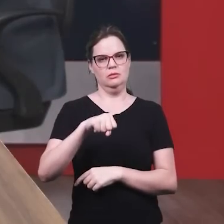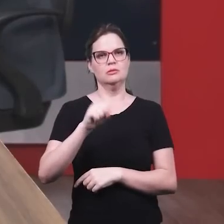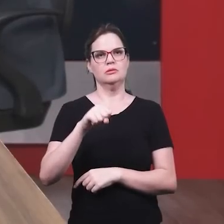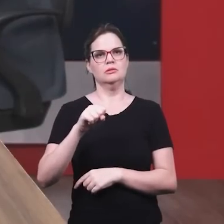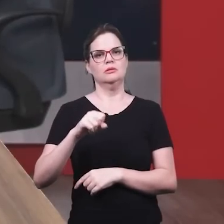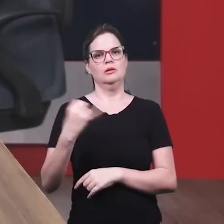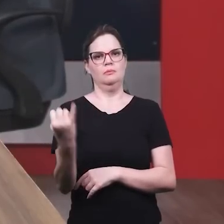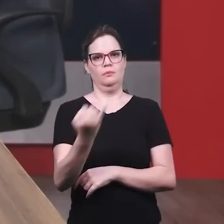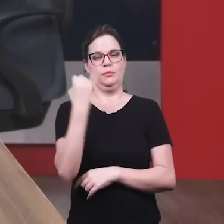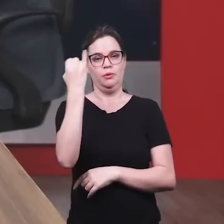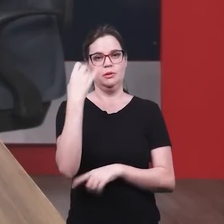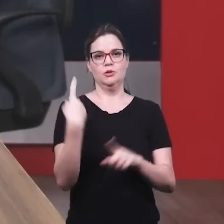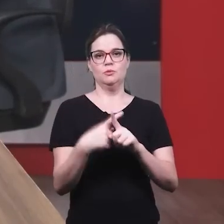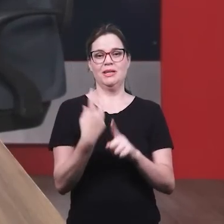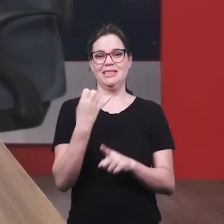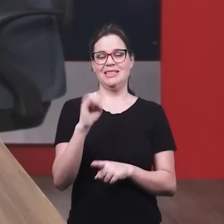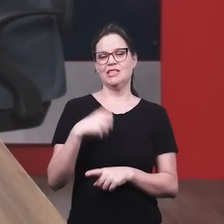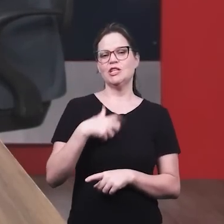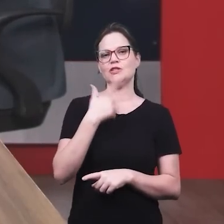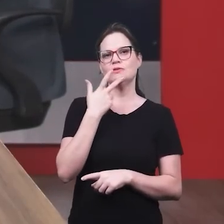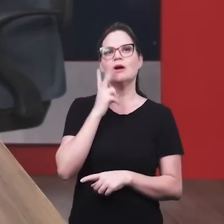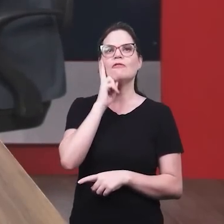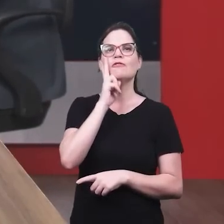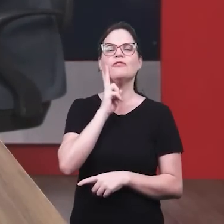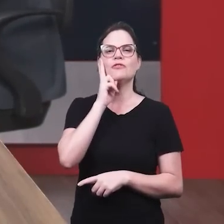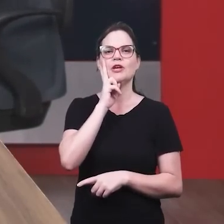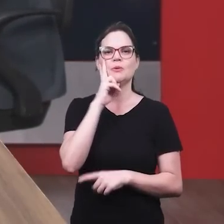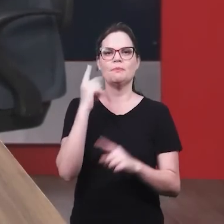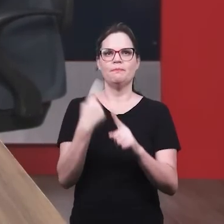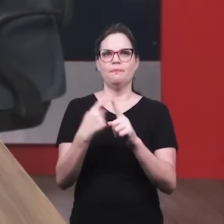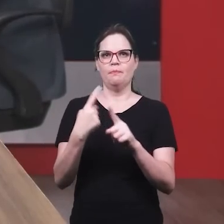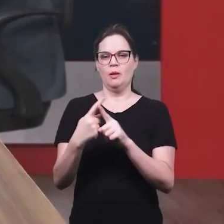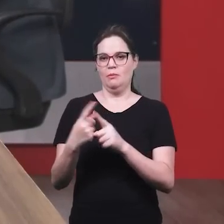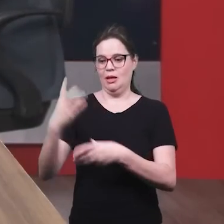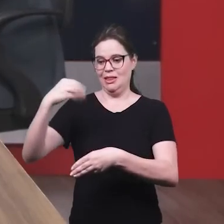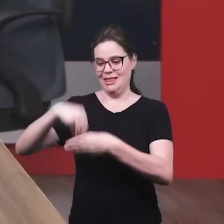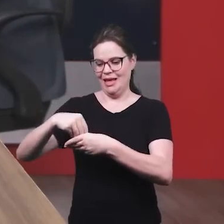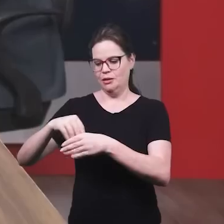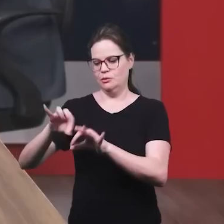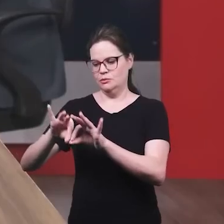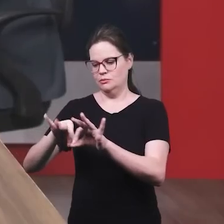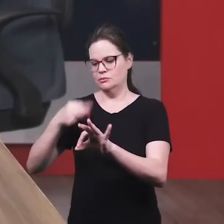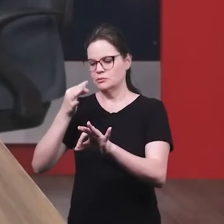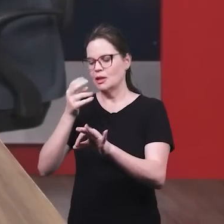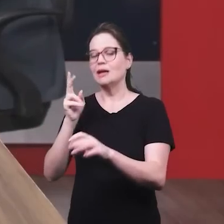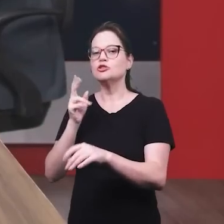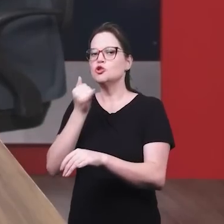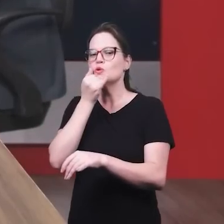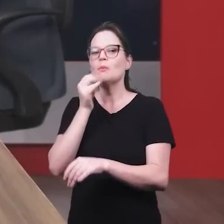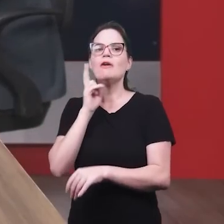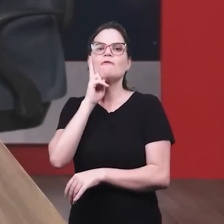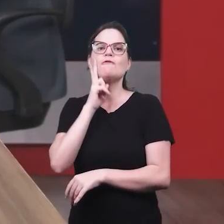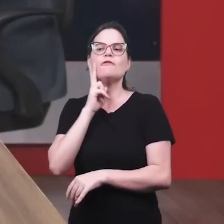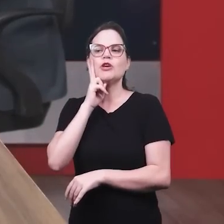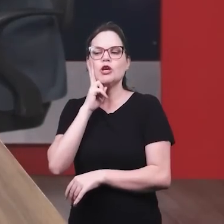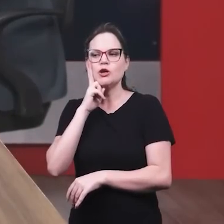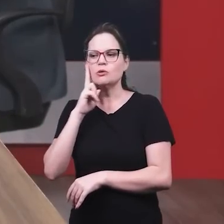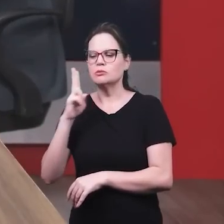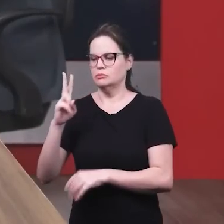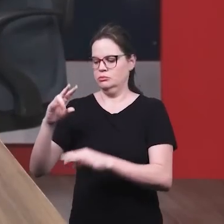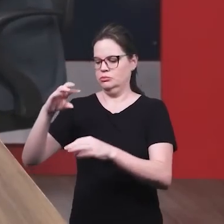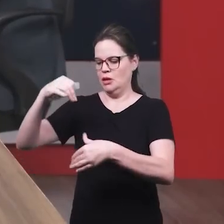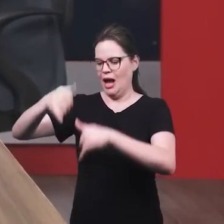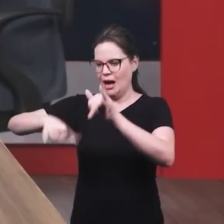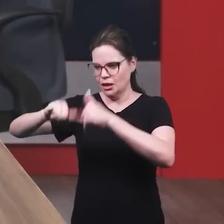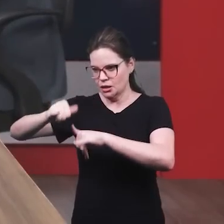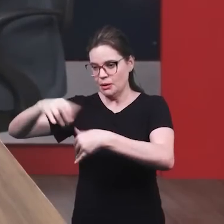vai, quando a gente fala do vinho, a maior parte da composição do vinho é de água, né? Então a gente não pode desvalorizar isso.